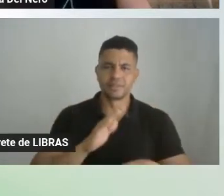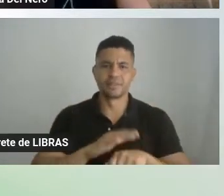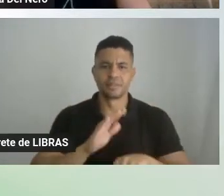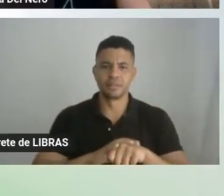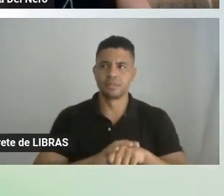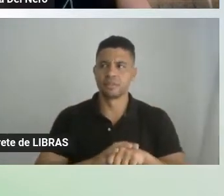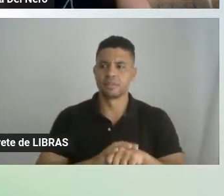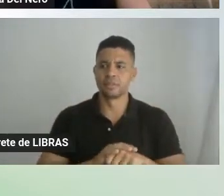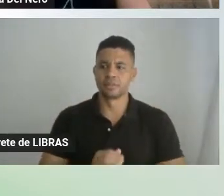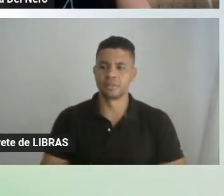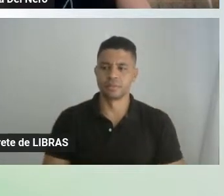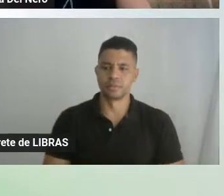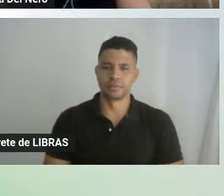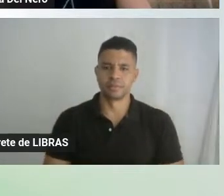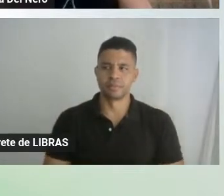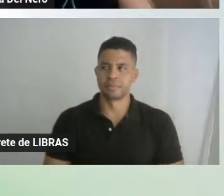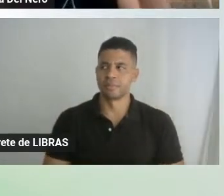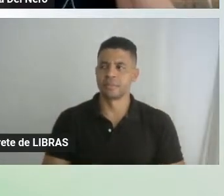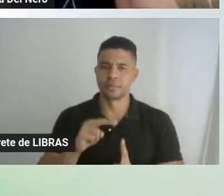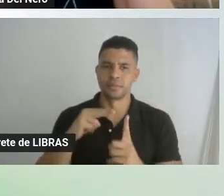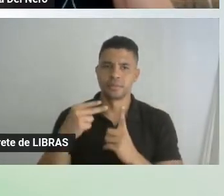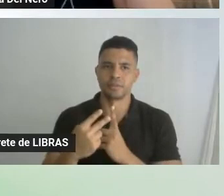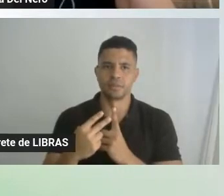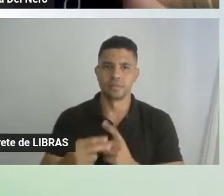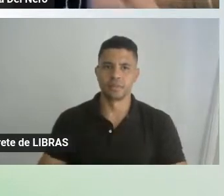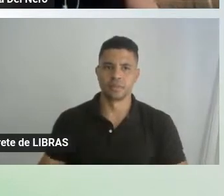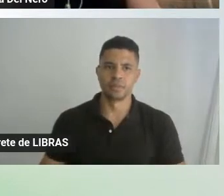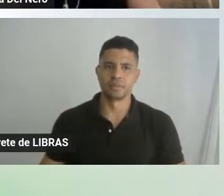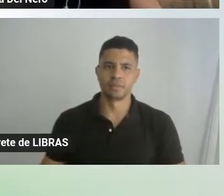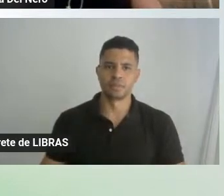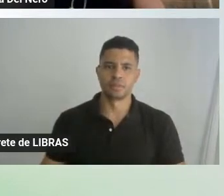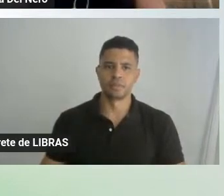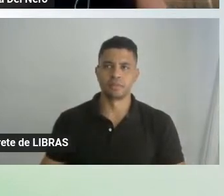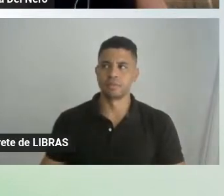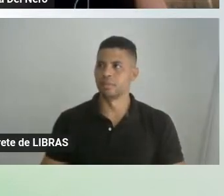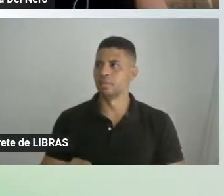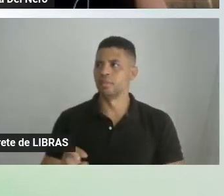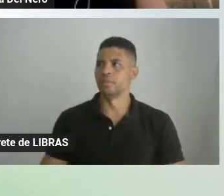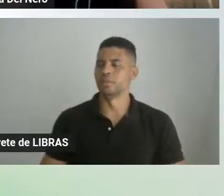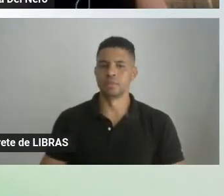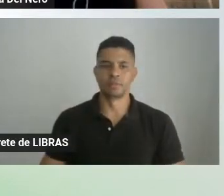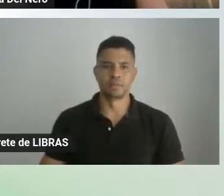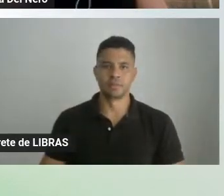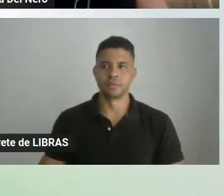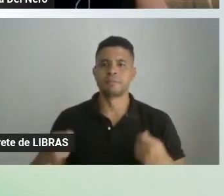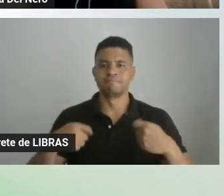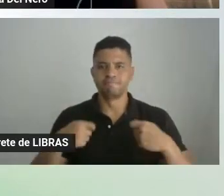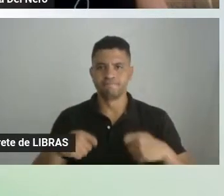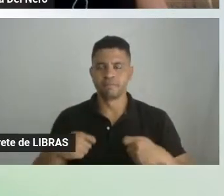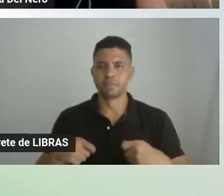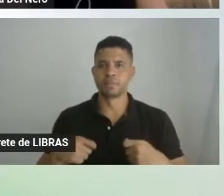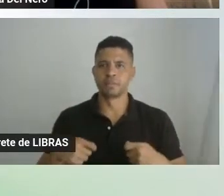na visão de vocês? Porque nós temos uma visão de dentro, né? A nossa visão de dentro é uma visão pedagógica, uma visão, né?